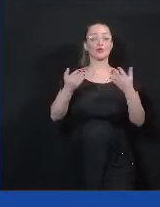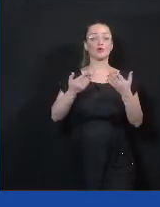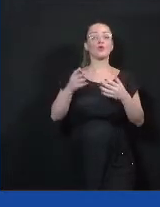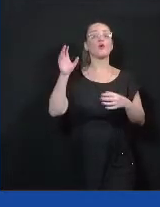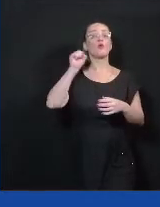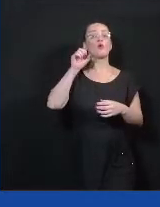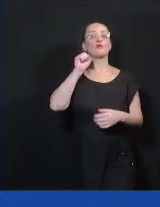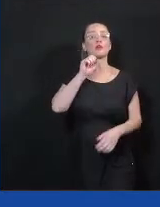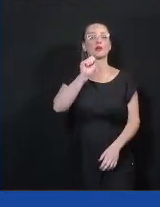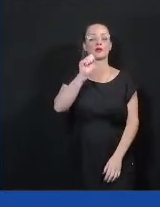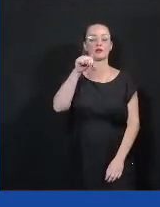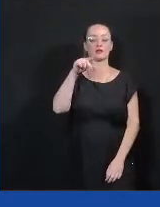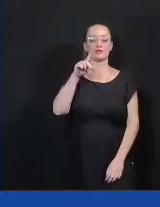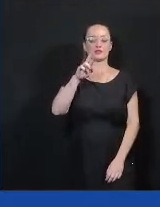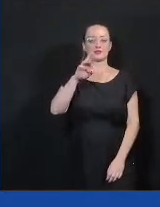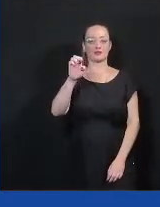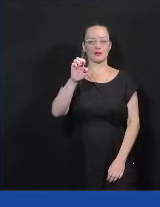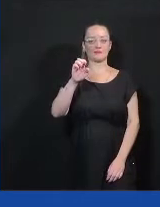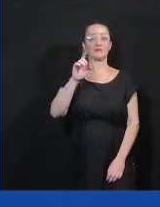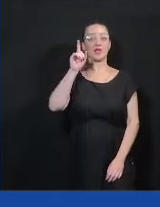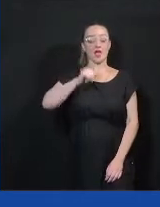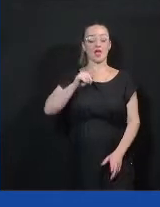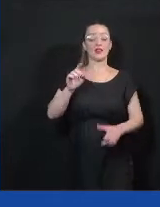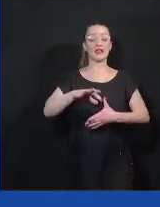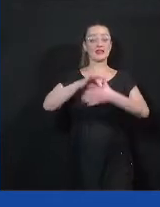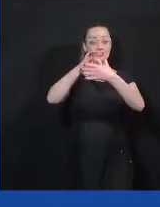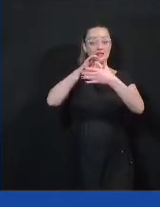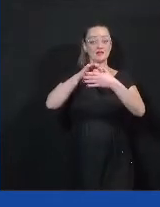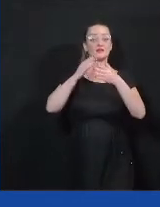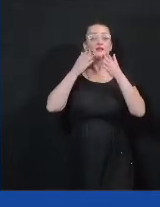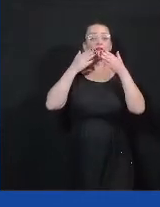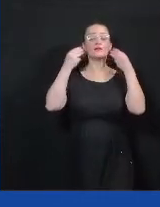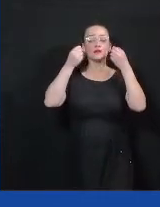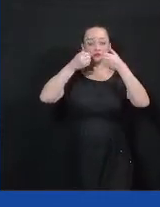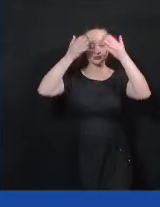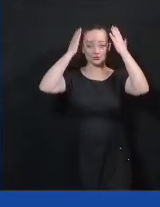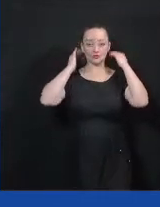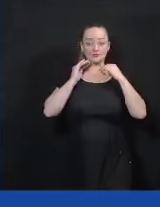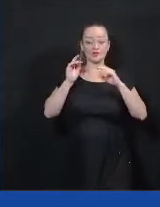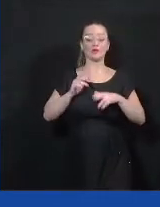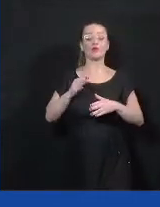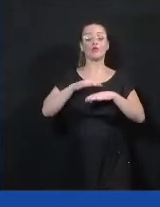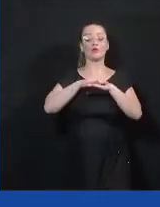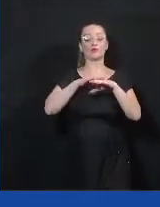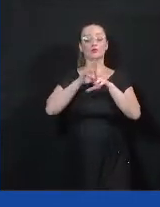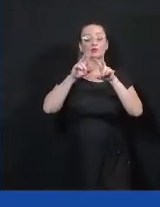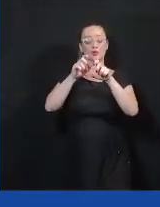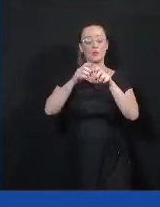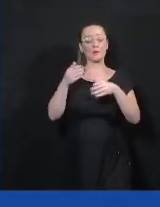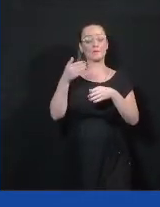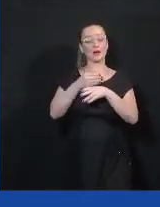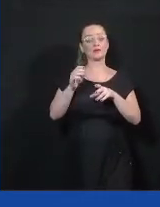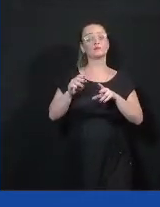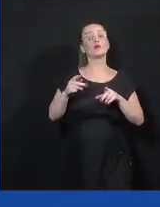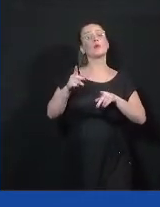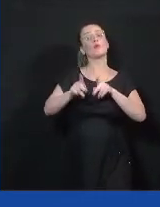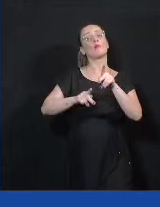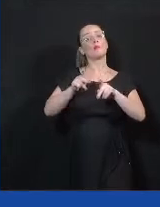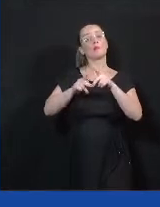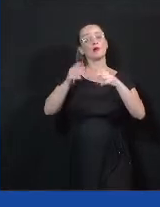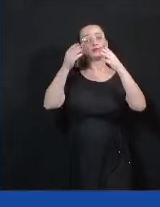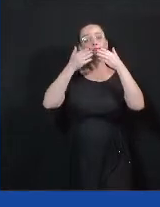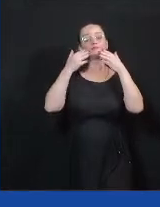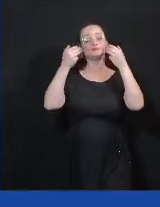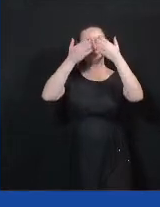André Baniwa, que é uma liderança indígena, e vai conversar com a gente sobre a participação dos povos indígenas. Então, André,